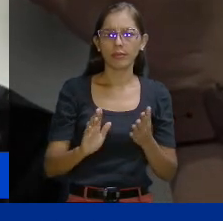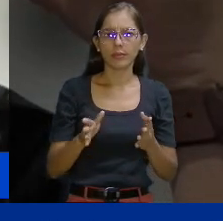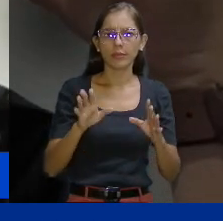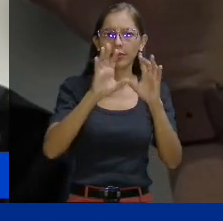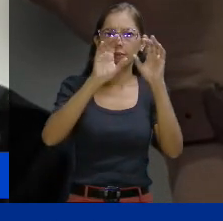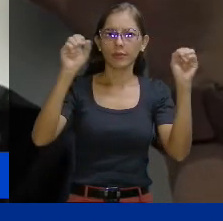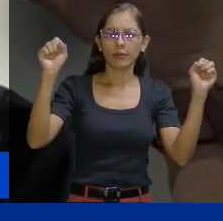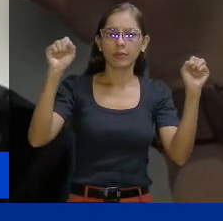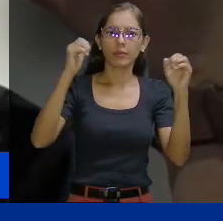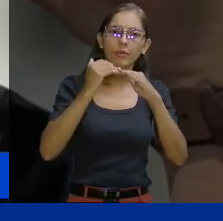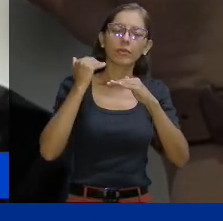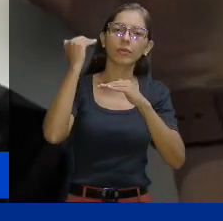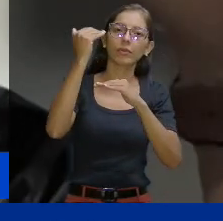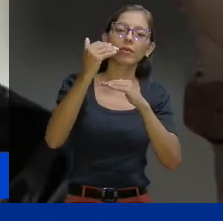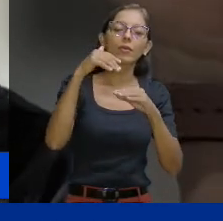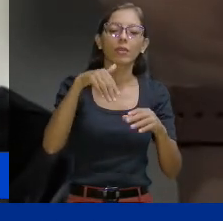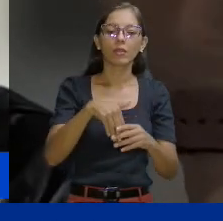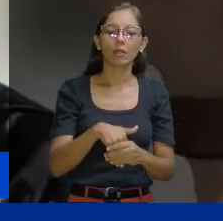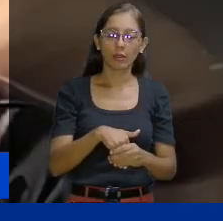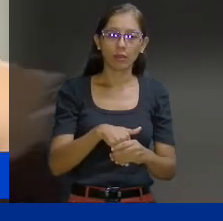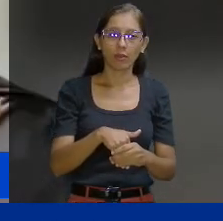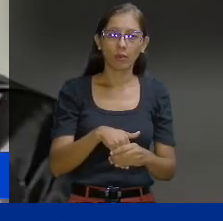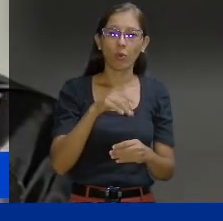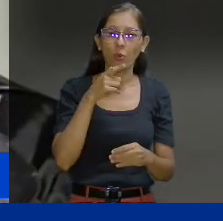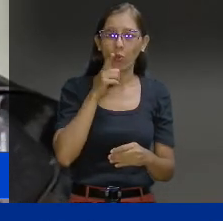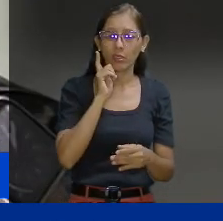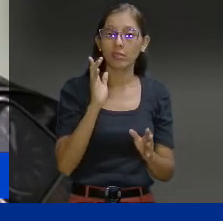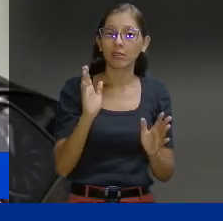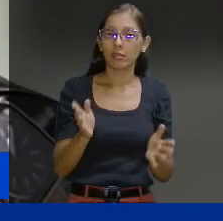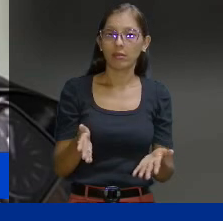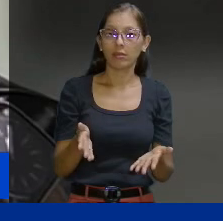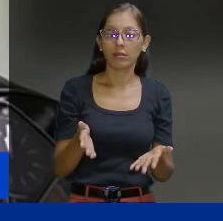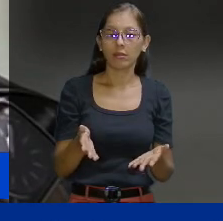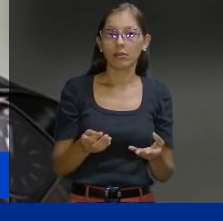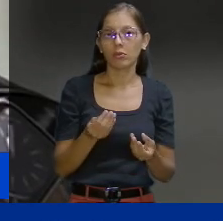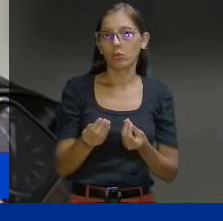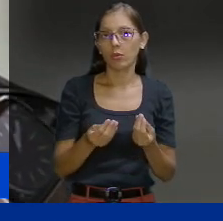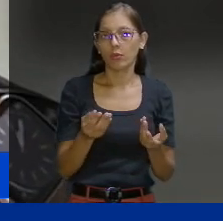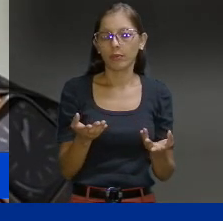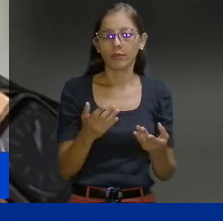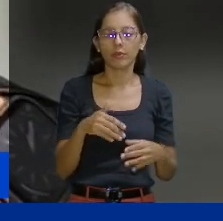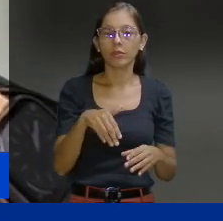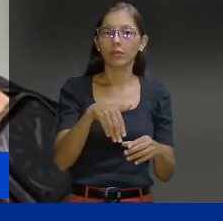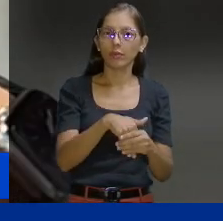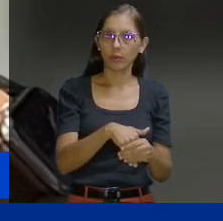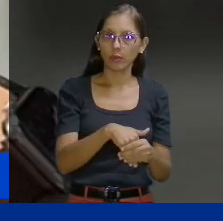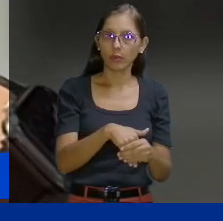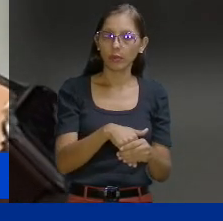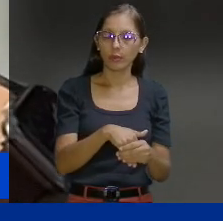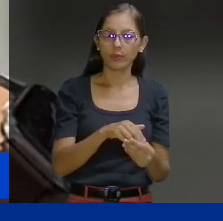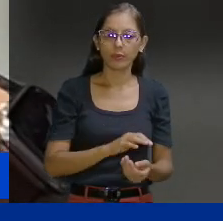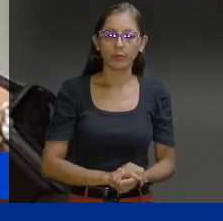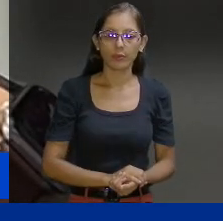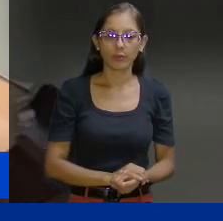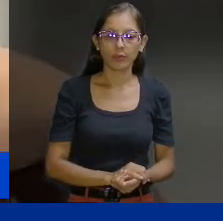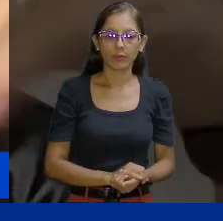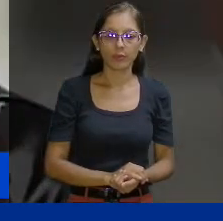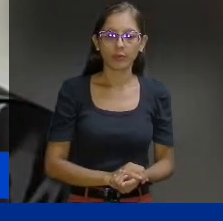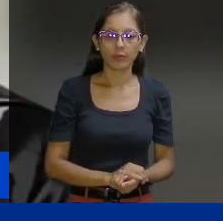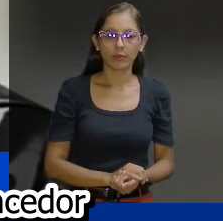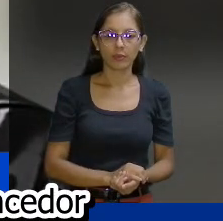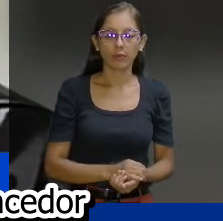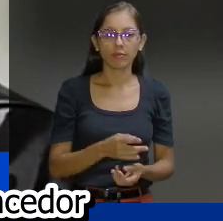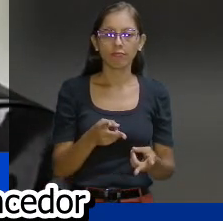Eleitoral, que assim nos determinou, nós tivemos essa situação de um voto muito bem posto, eu o acompanhei, do doutor Anselmo